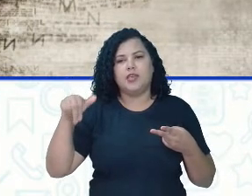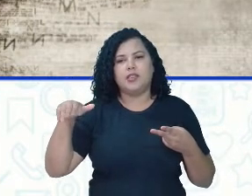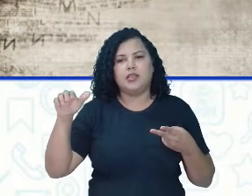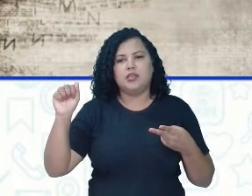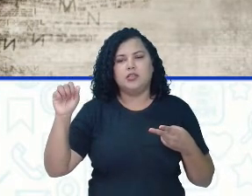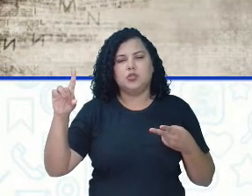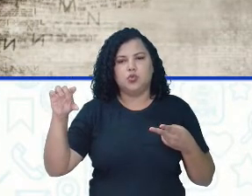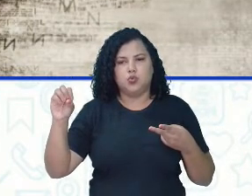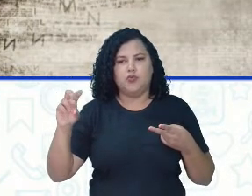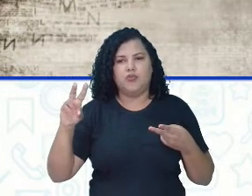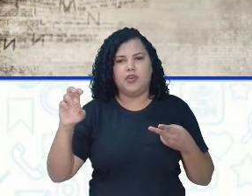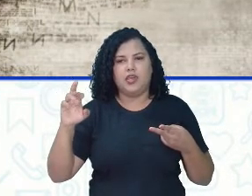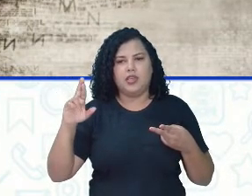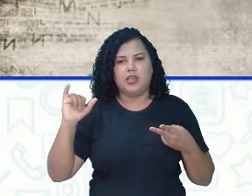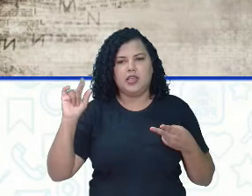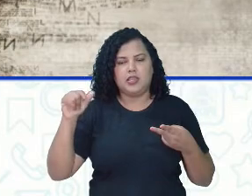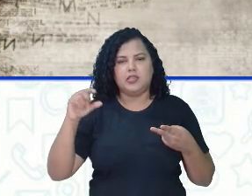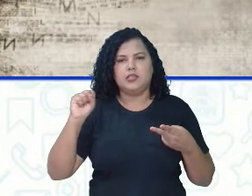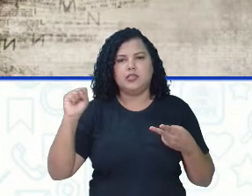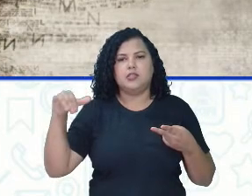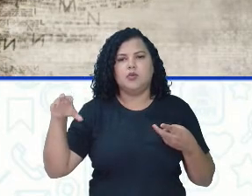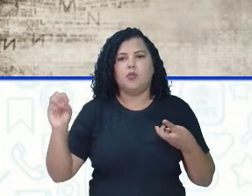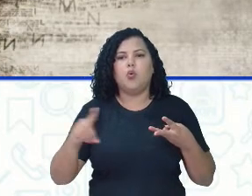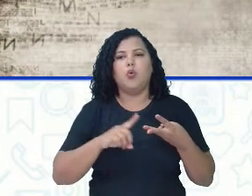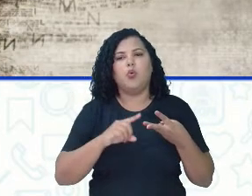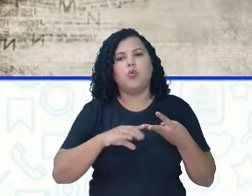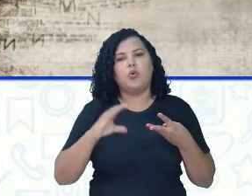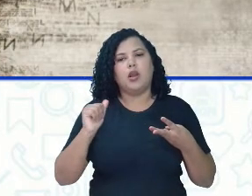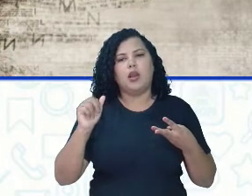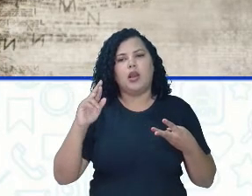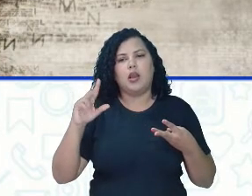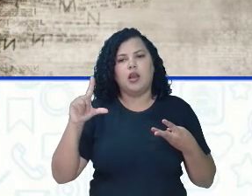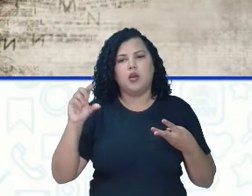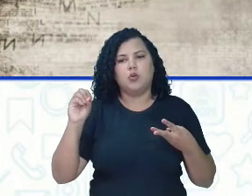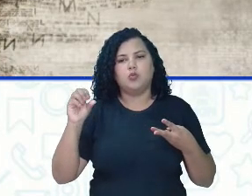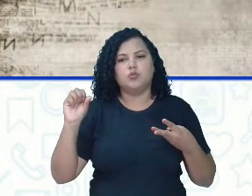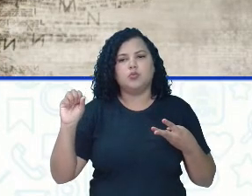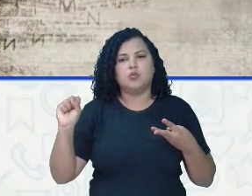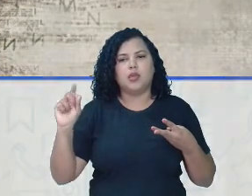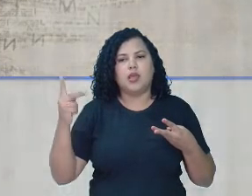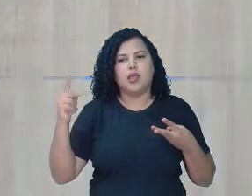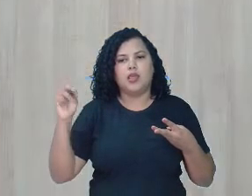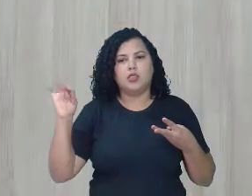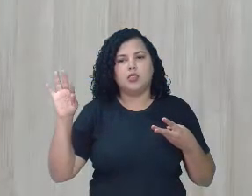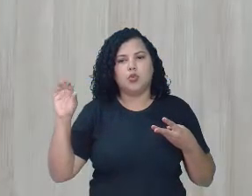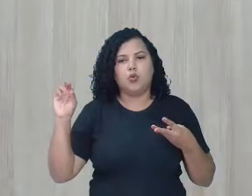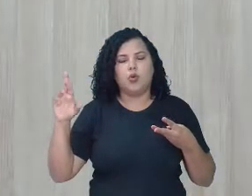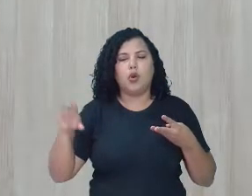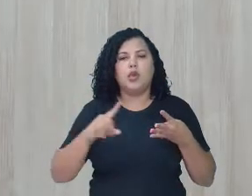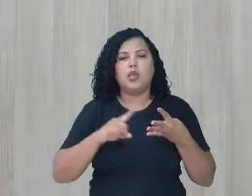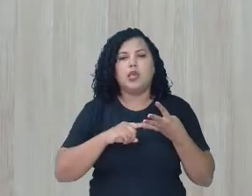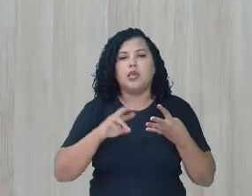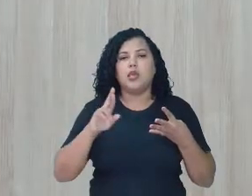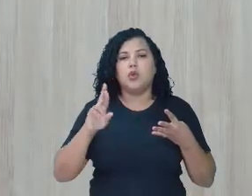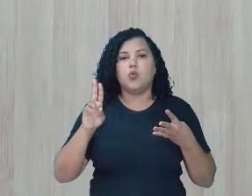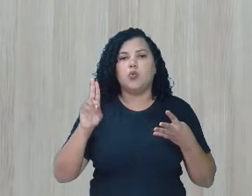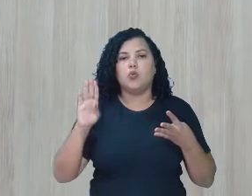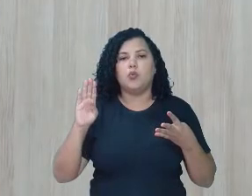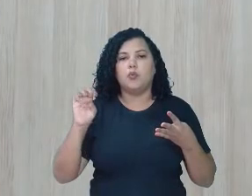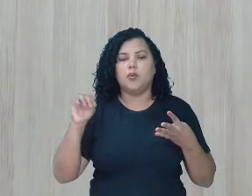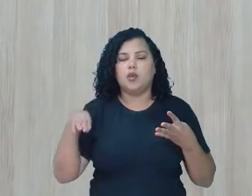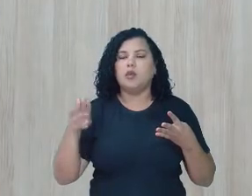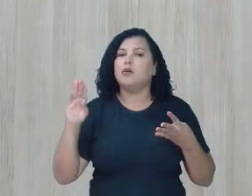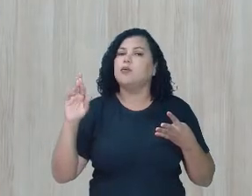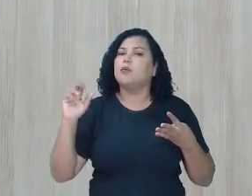gente trazer alguma coisa dele aqui, Carlos Heitor Coni e Rubem Braga, tá certo? Essas são alguns dos nomes